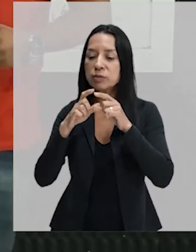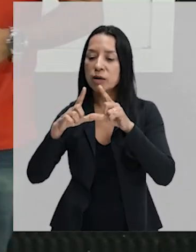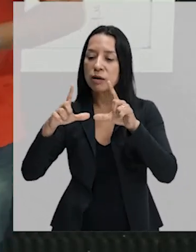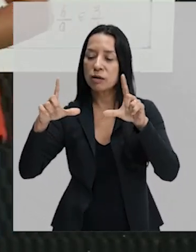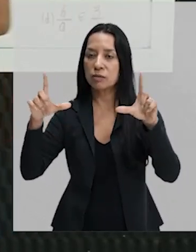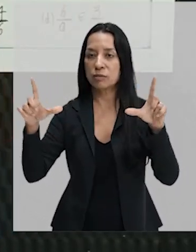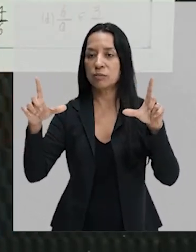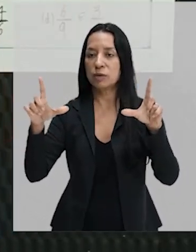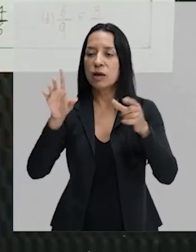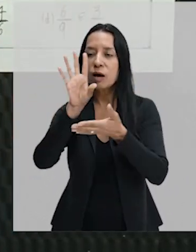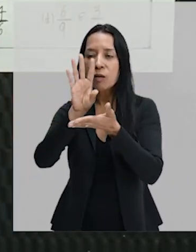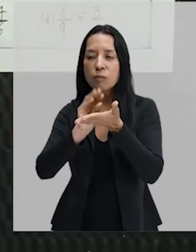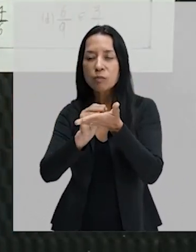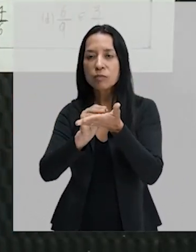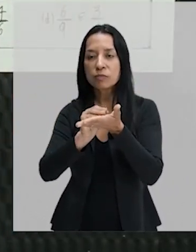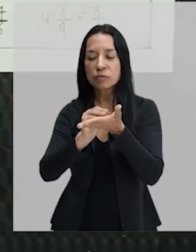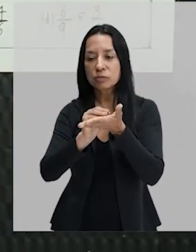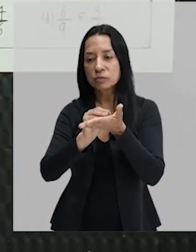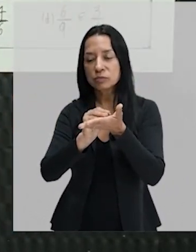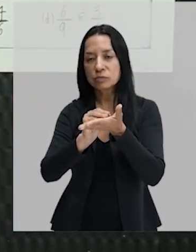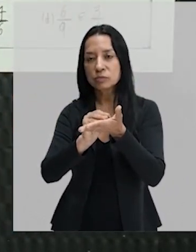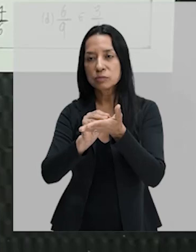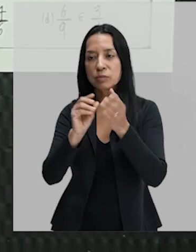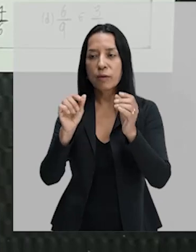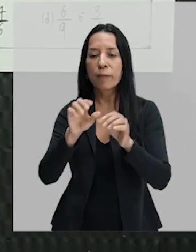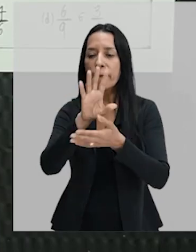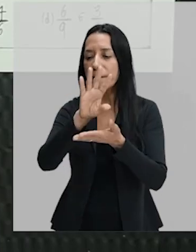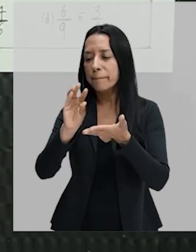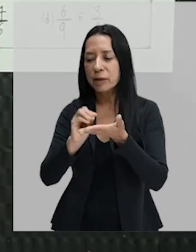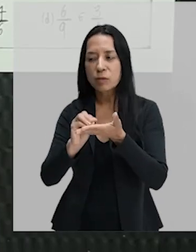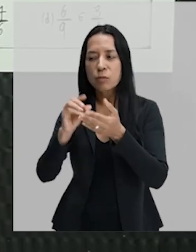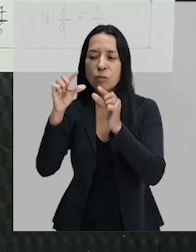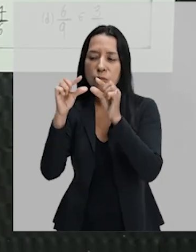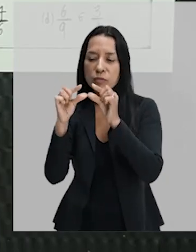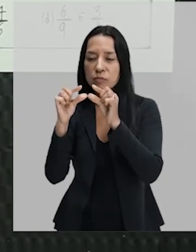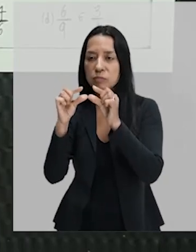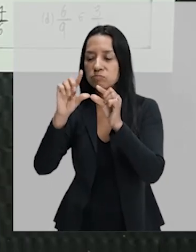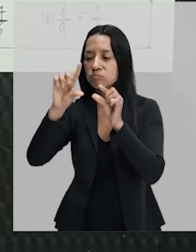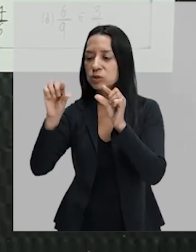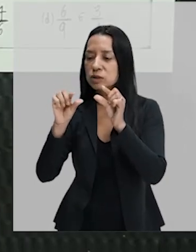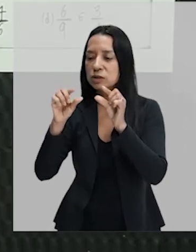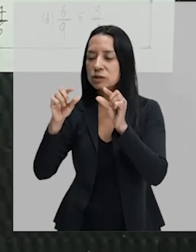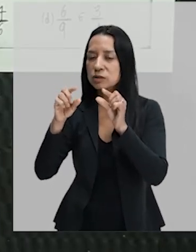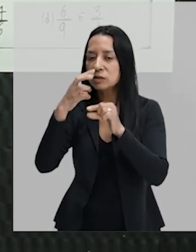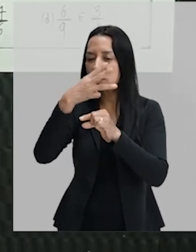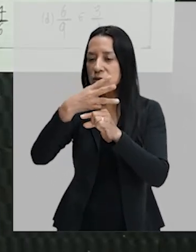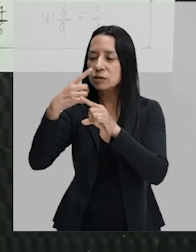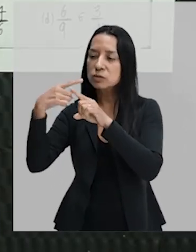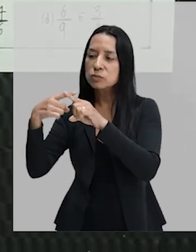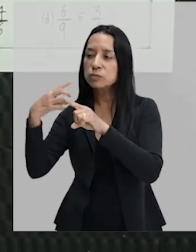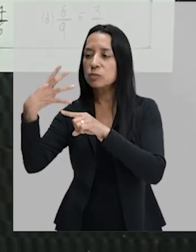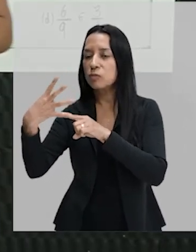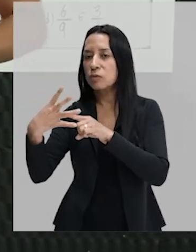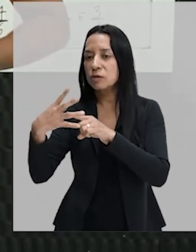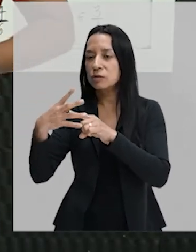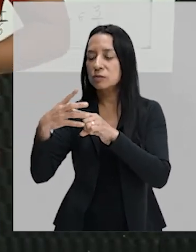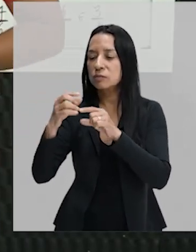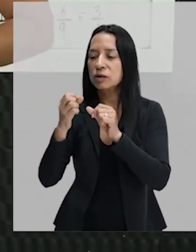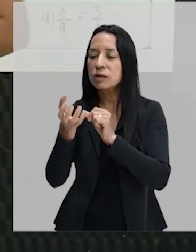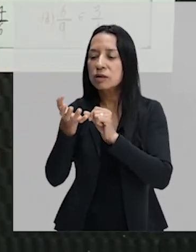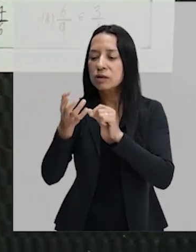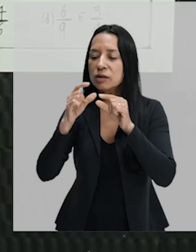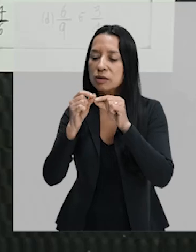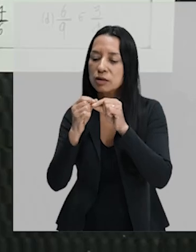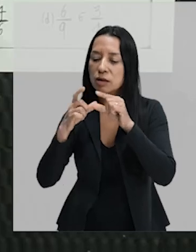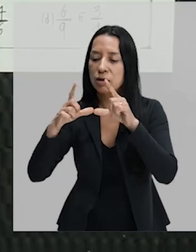foto, todo mundo já fez isso, né? Pegou uma foto pequena, uma foto até 3x4, eu quero ampliar essa foto aqui. Tá?